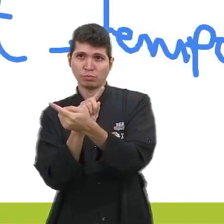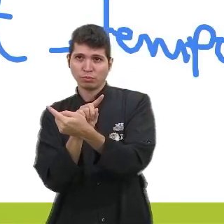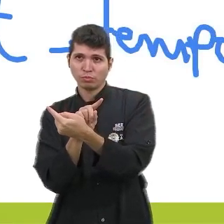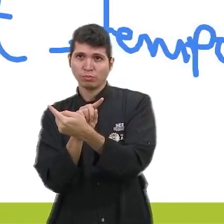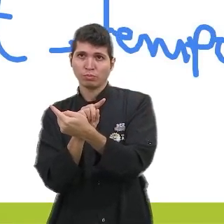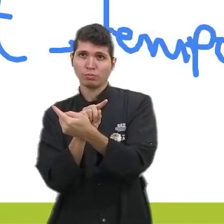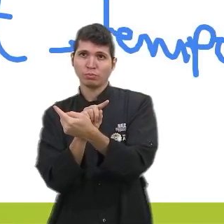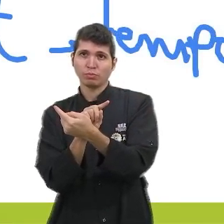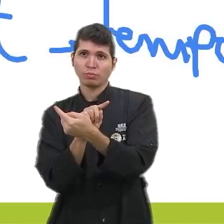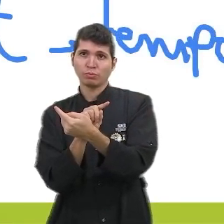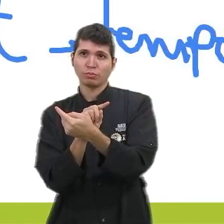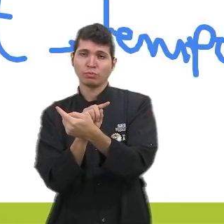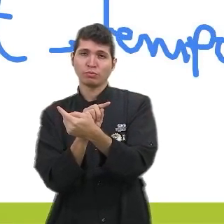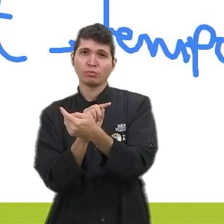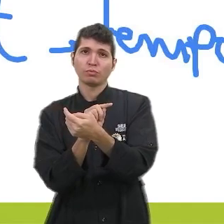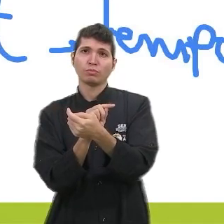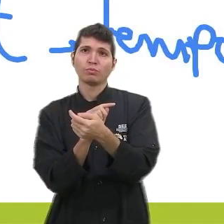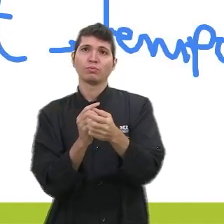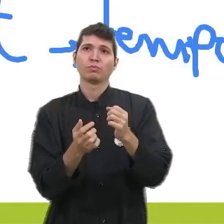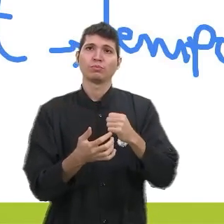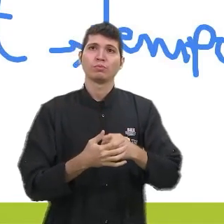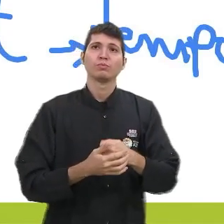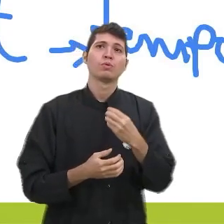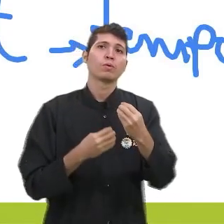Substituindo esses valores, como é que fica?